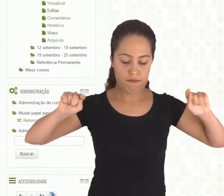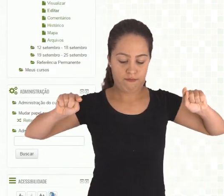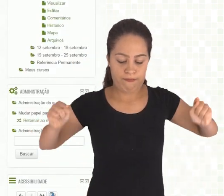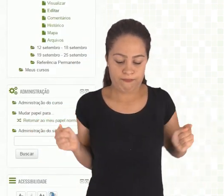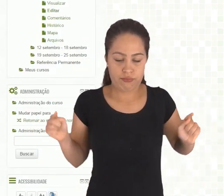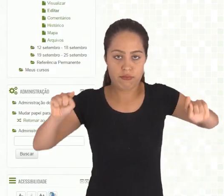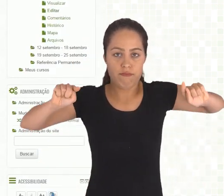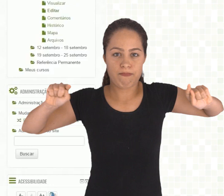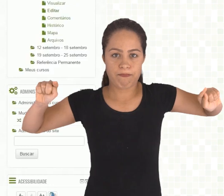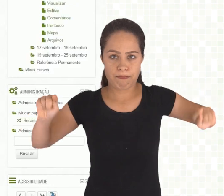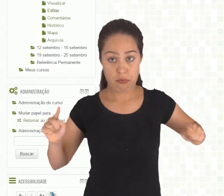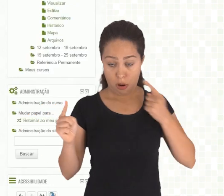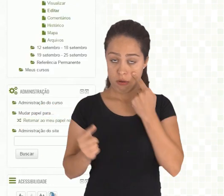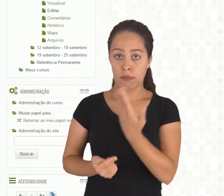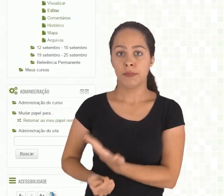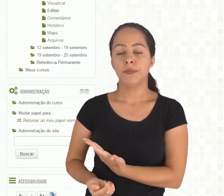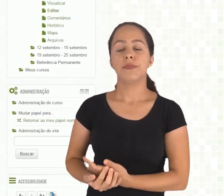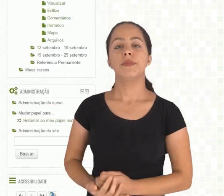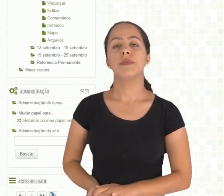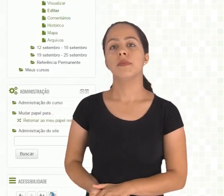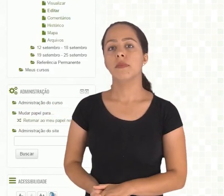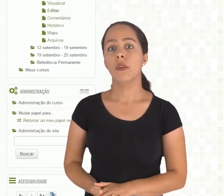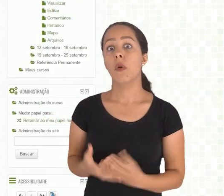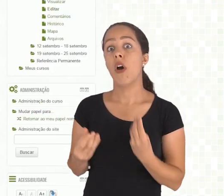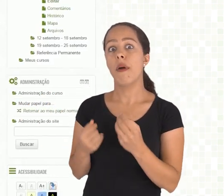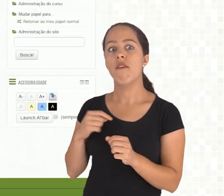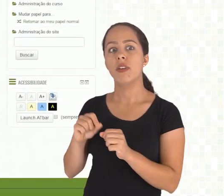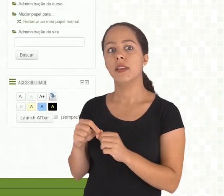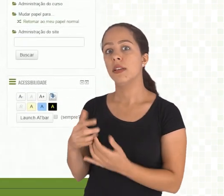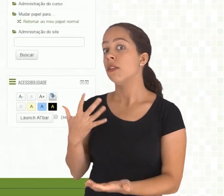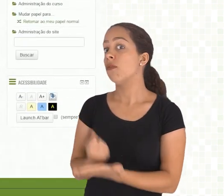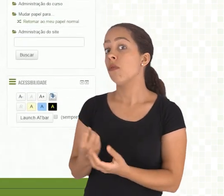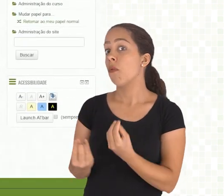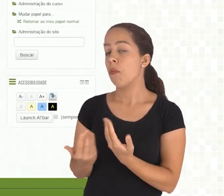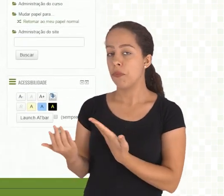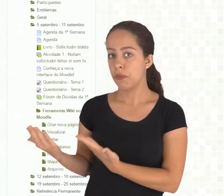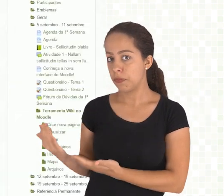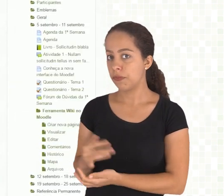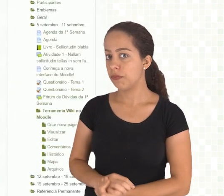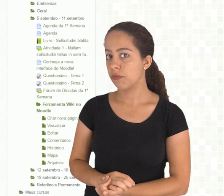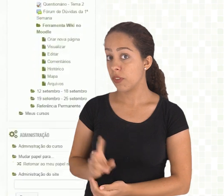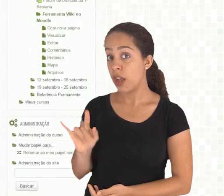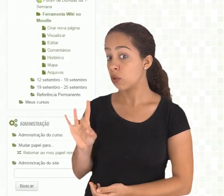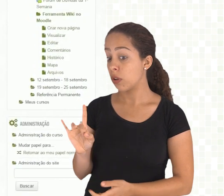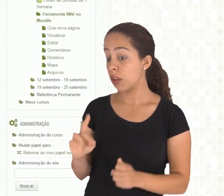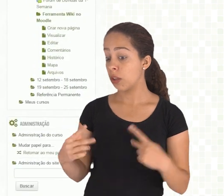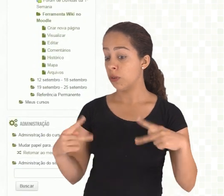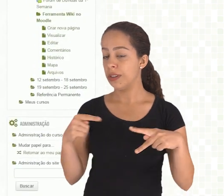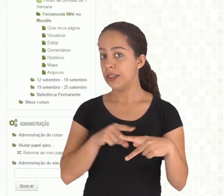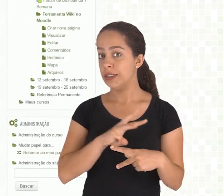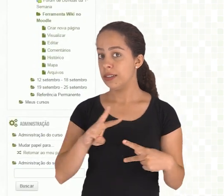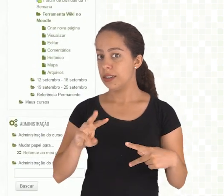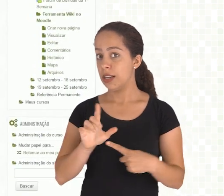chama o icc colaborativa eu coloco os colchetes e olha o que vai acontecer quando a salvar ele já vai criar um link